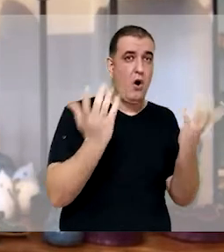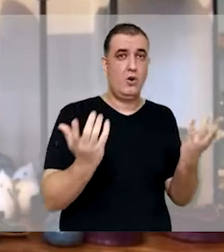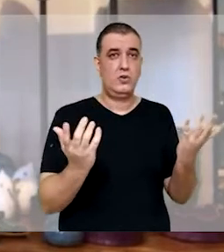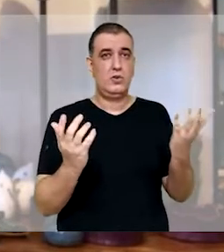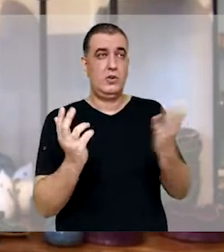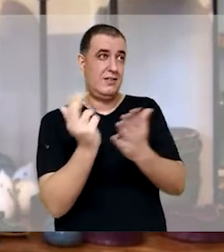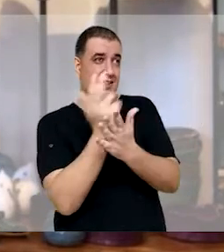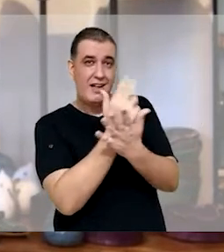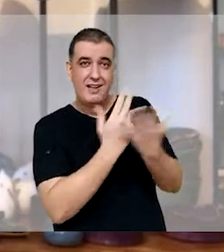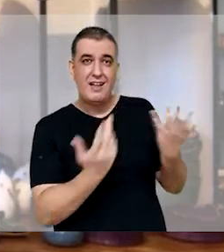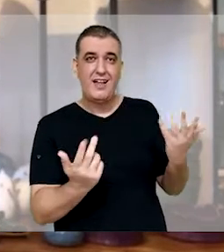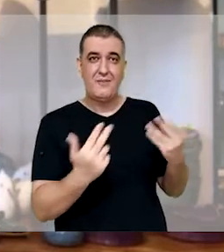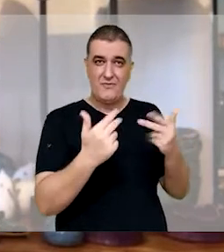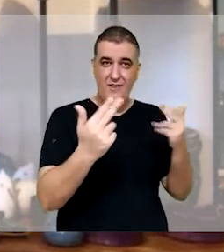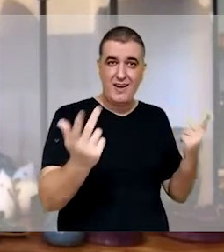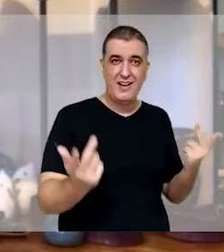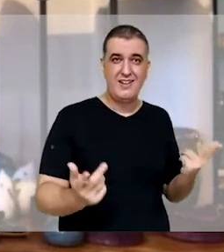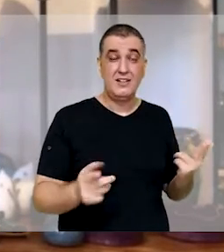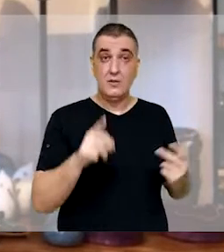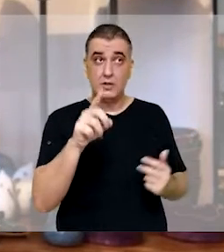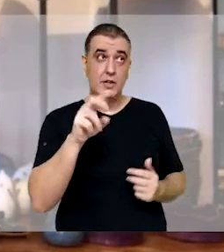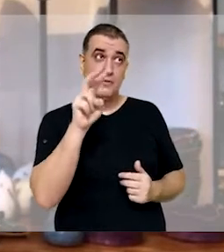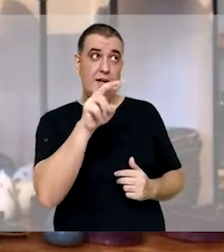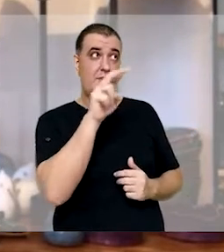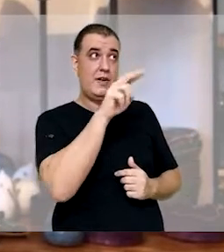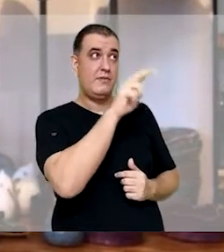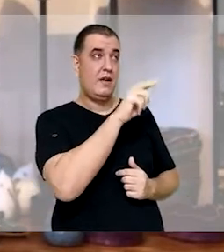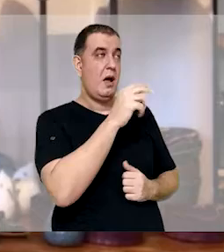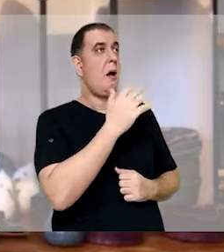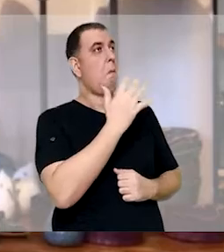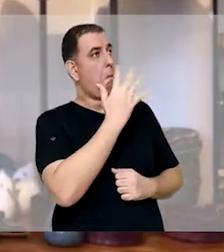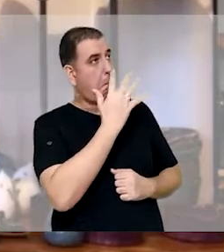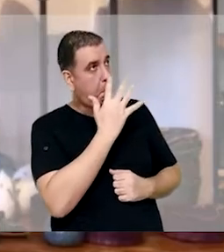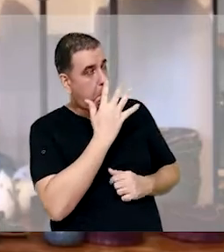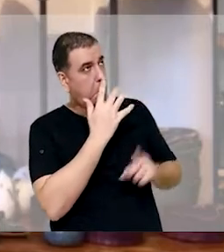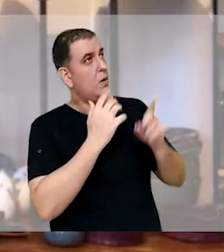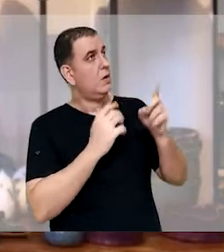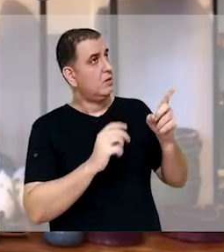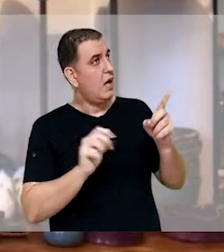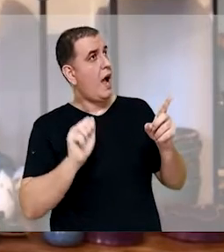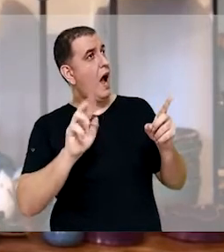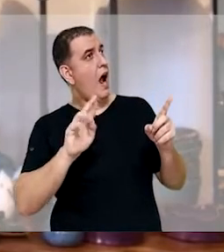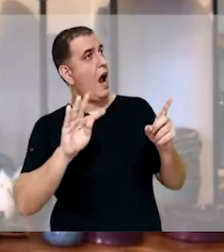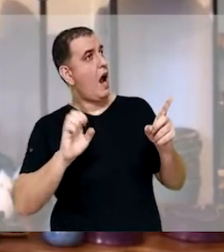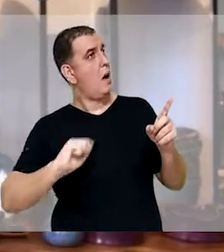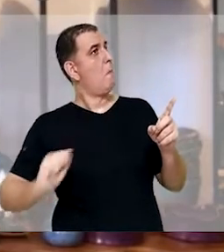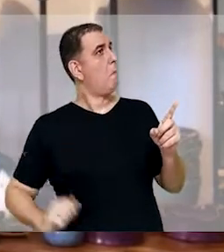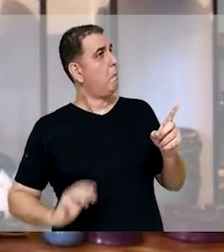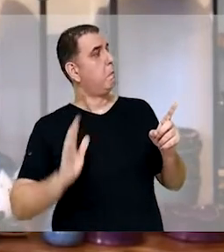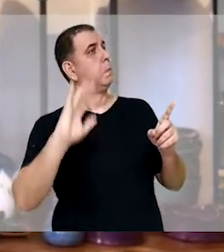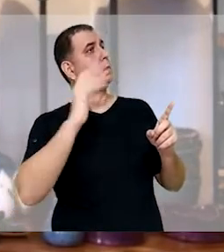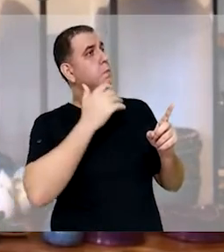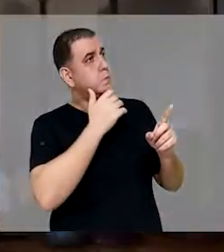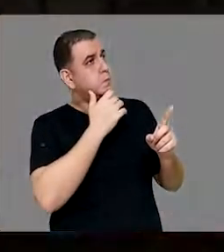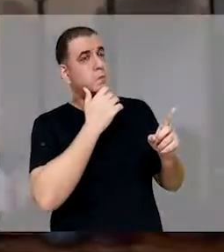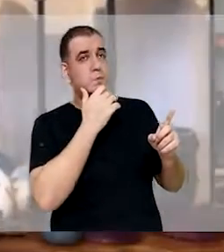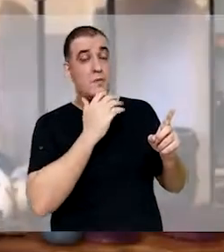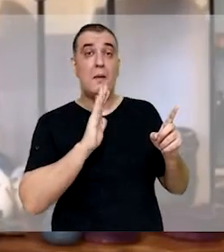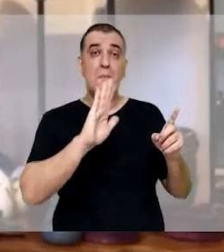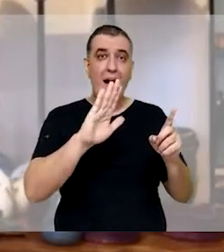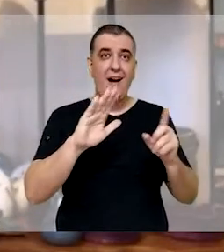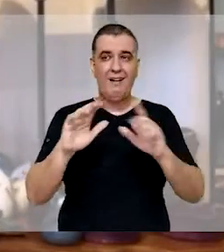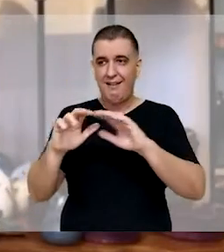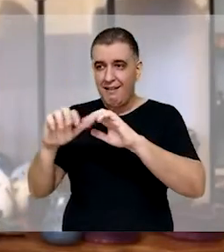ou até mesmo da gravura, onde existe um olhar mais consolidado, como se aquilo fosse realmente uma obra de arte, entendeu? Eu